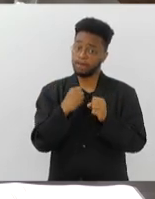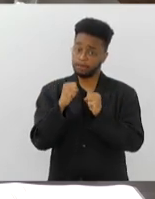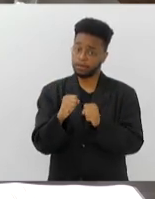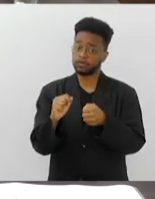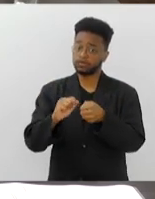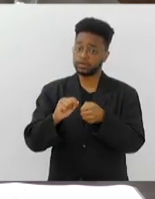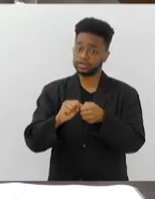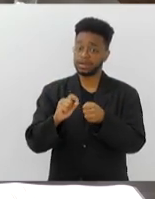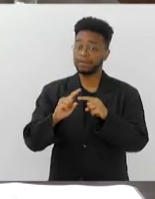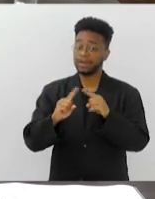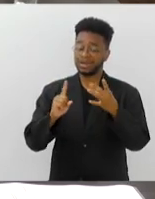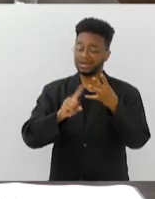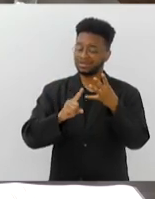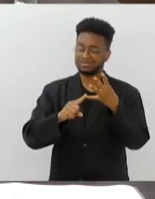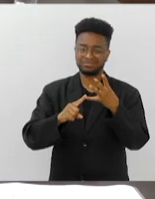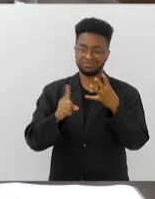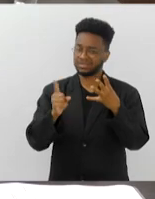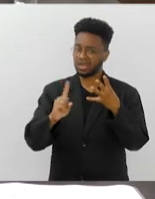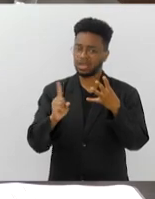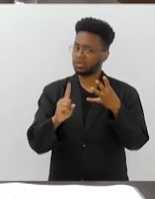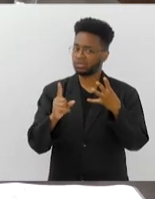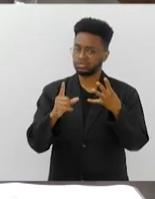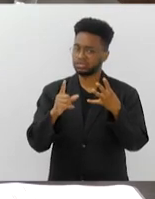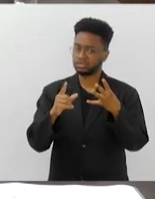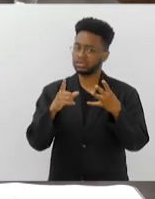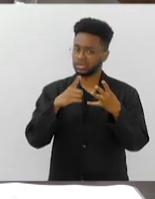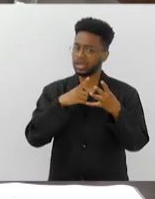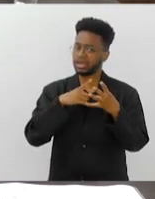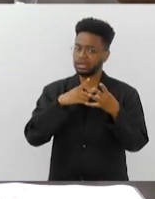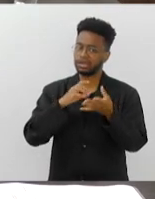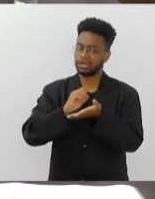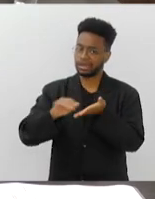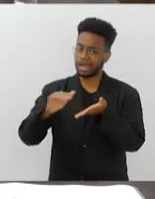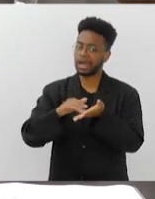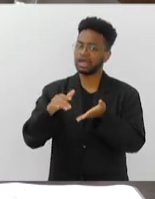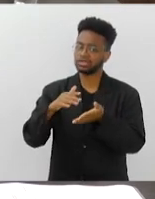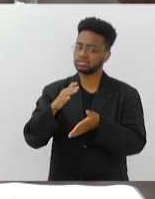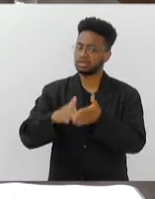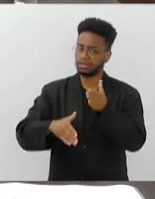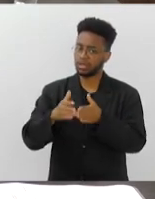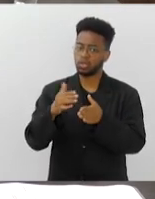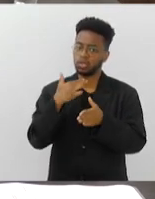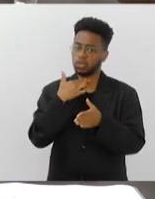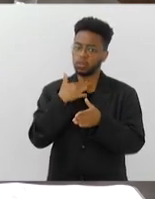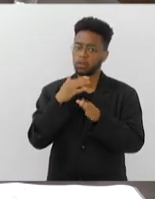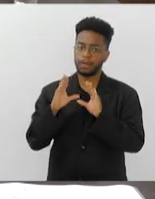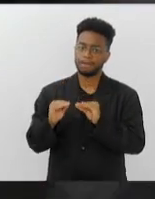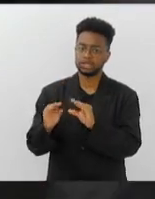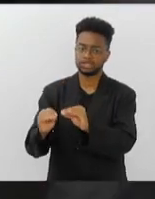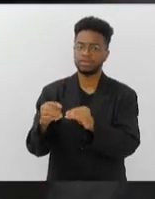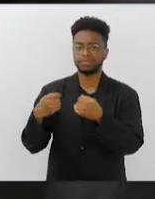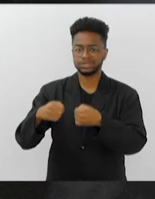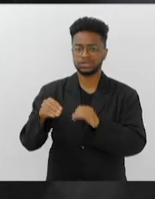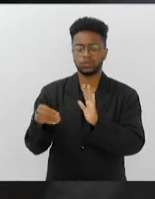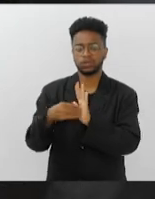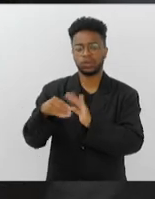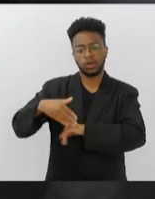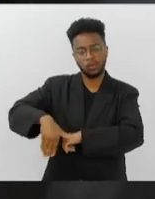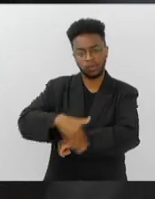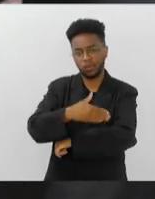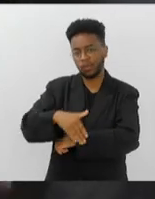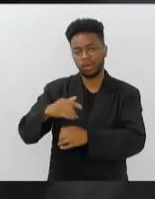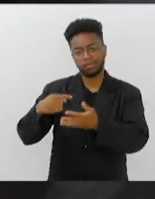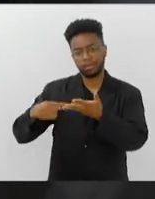Mas o tombamento aí não. O tombamento é tem gera, gera tudo. Você está tombando, não pode mexer. Aí tem que ter endereço, tem que ter